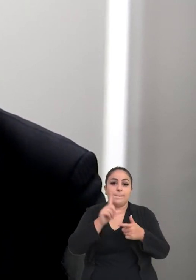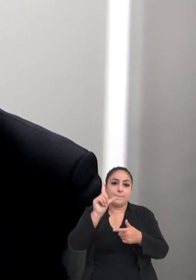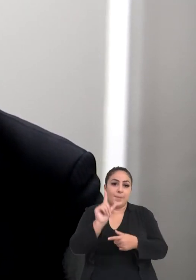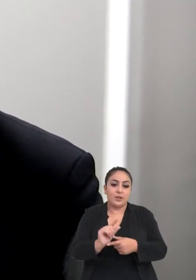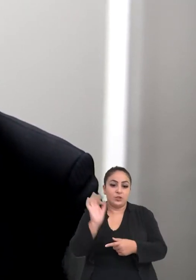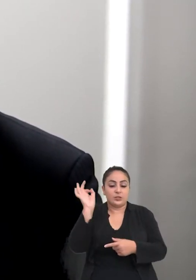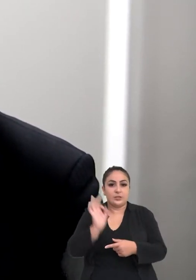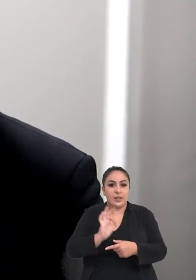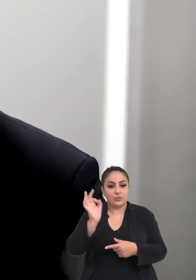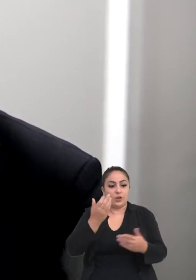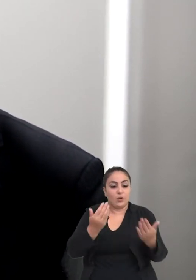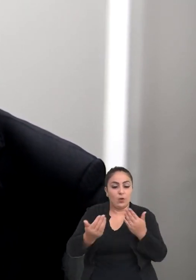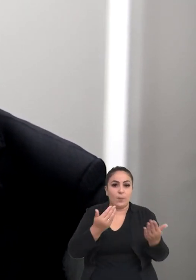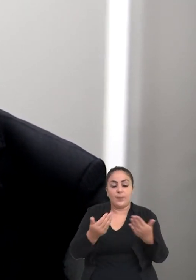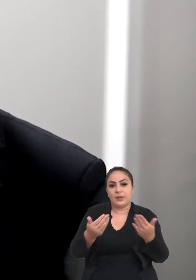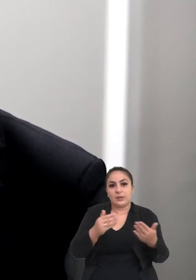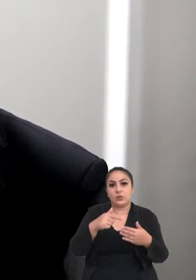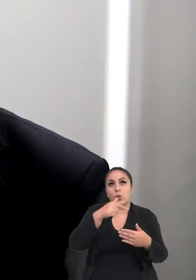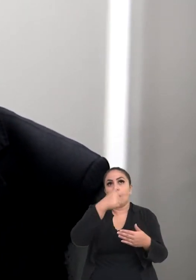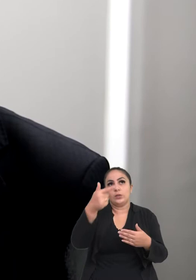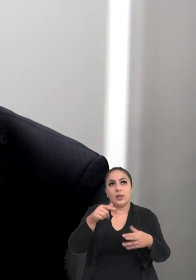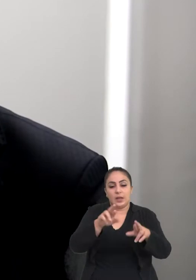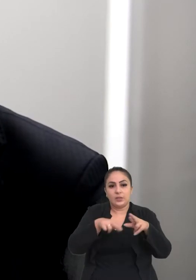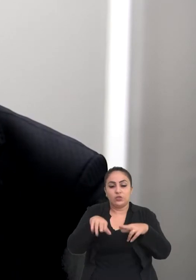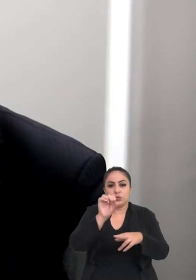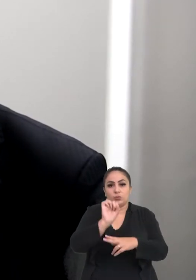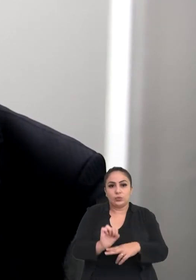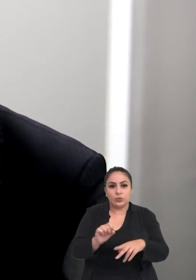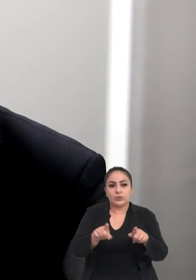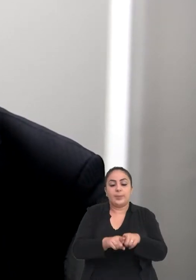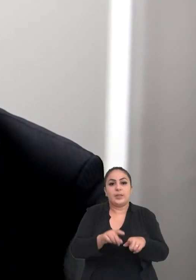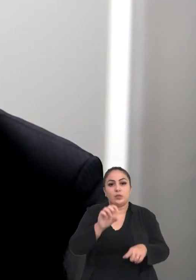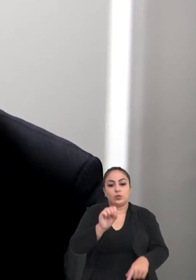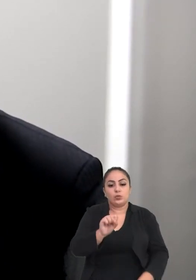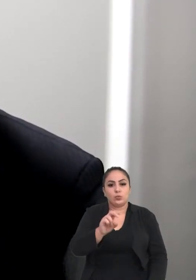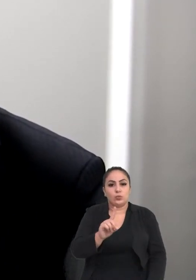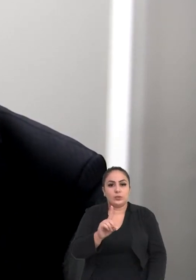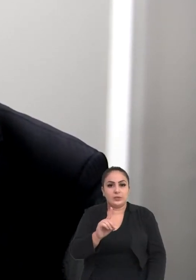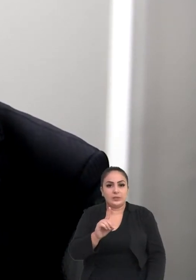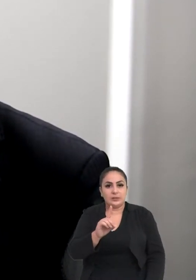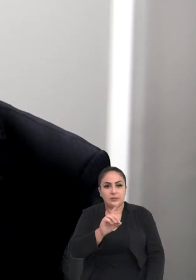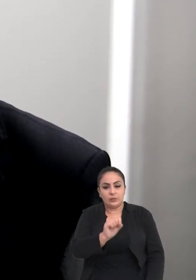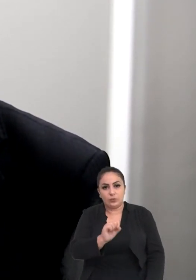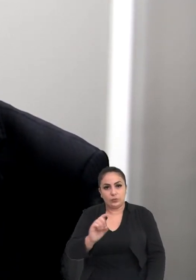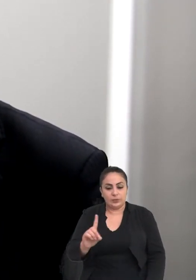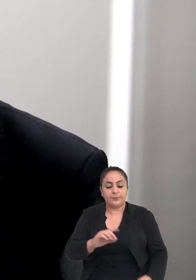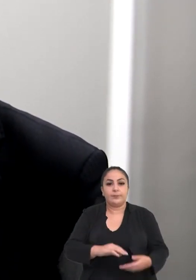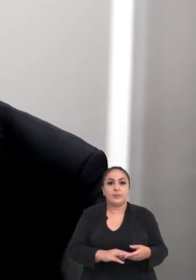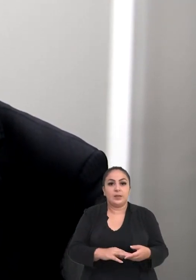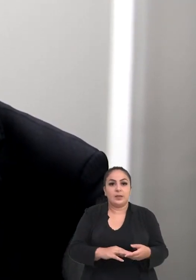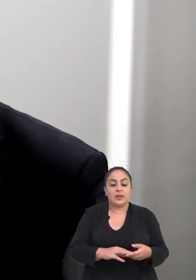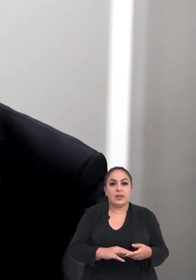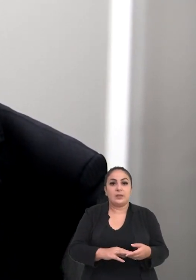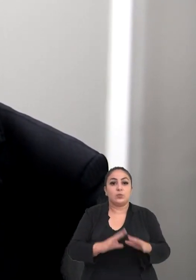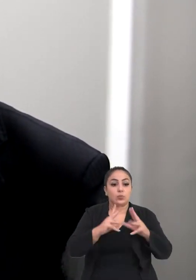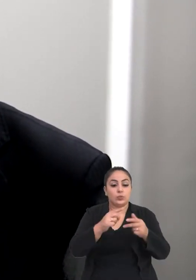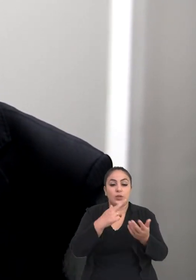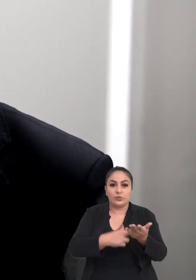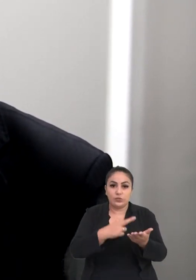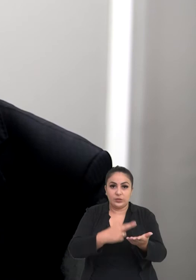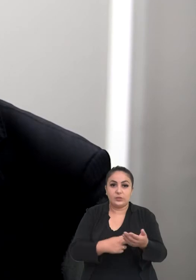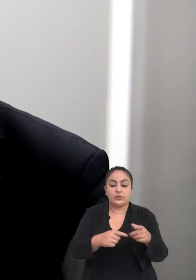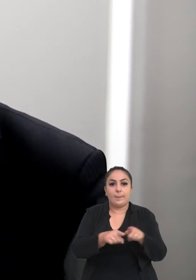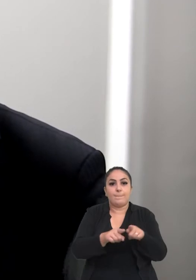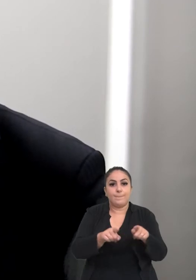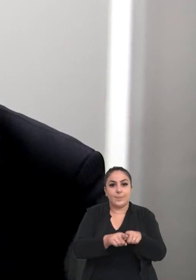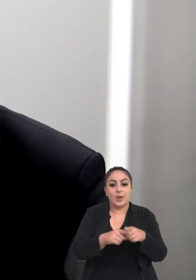mais baixa taxa comparando toda a região sul e sudeste. e na taxa de alteração de registro, que